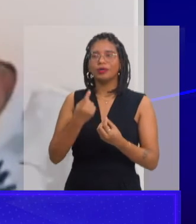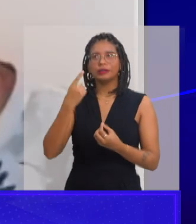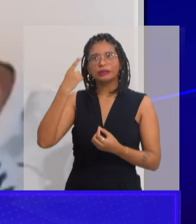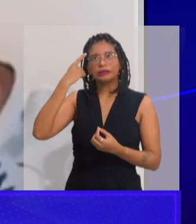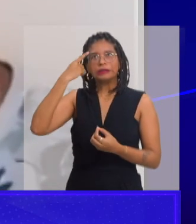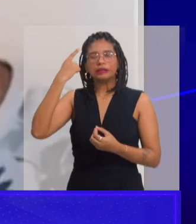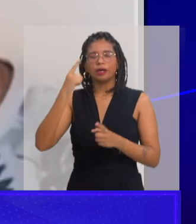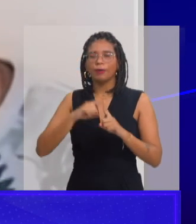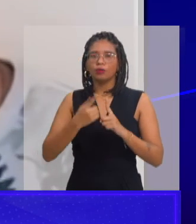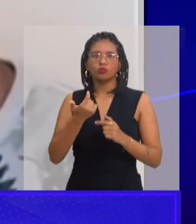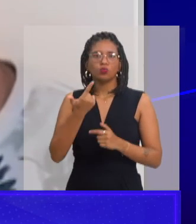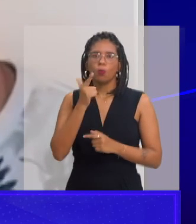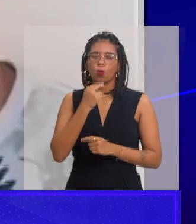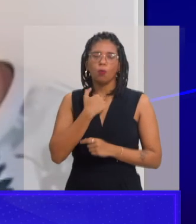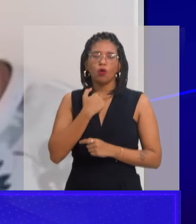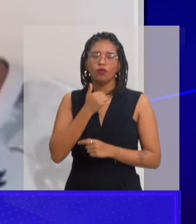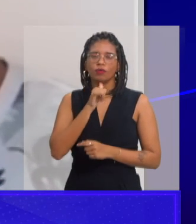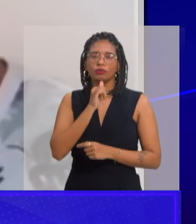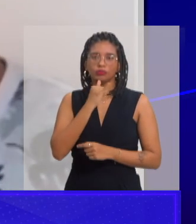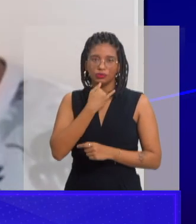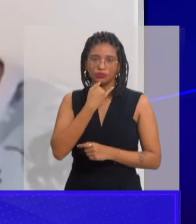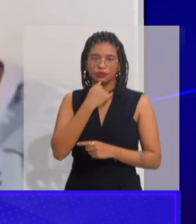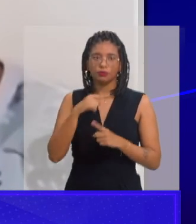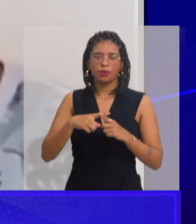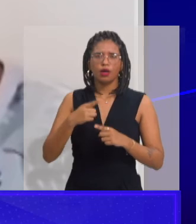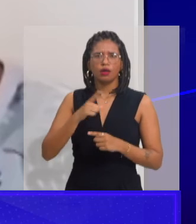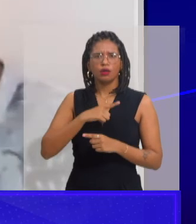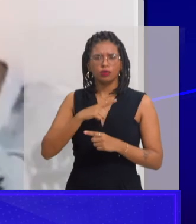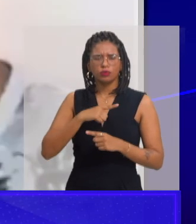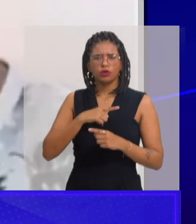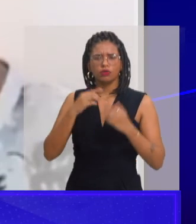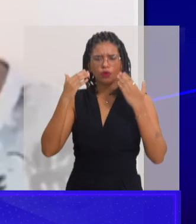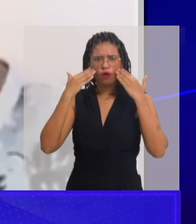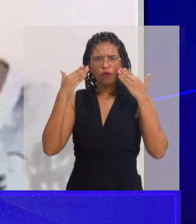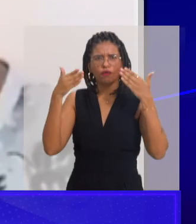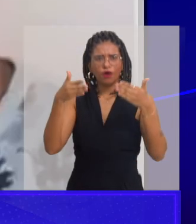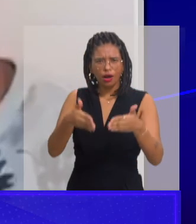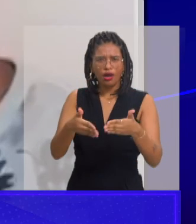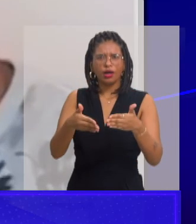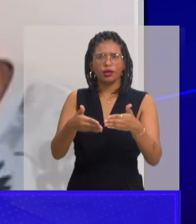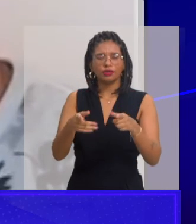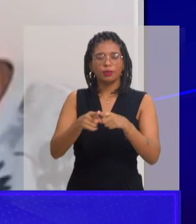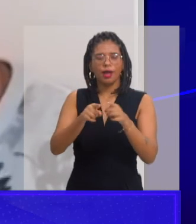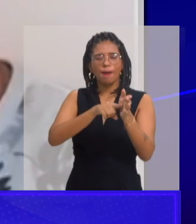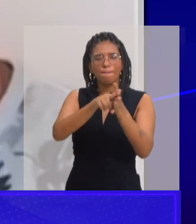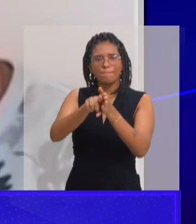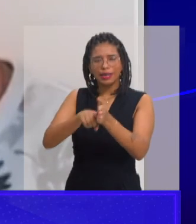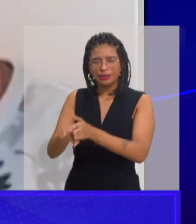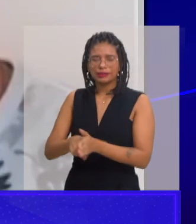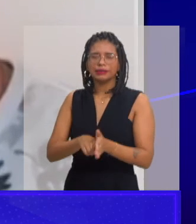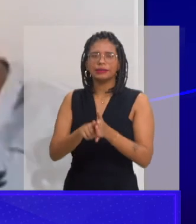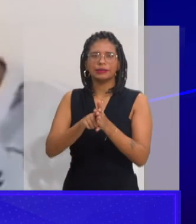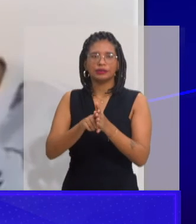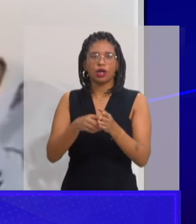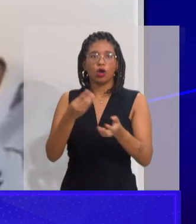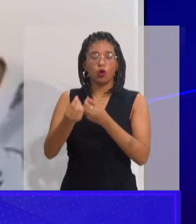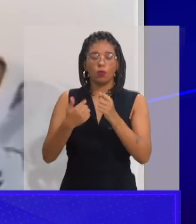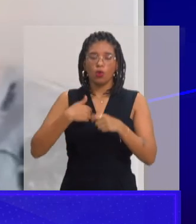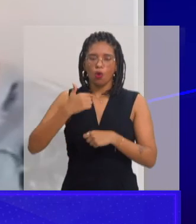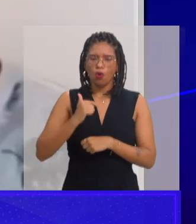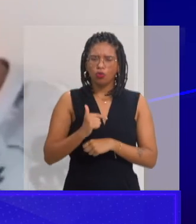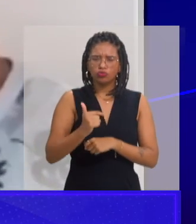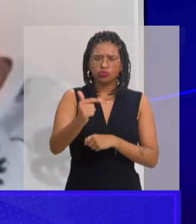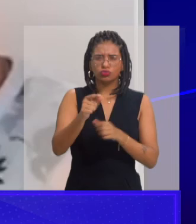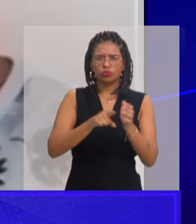consigo pintar triste. Mas eu tenho canalizado a minha arte inteira para pesquisa. Então, como eu